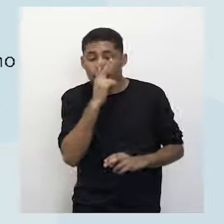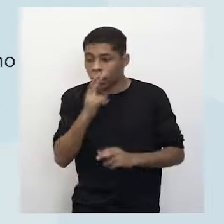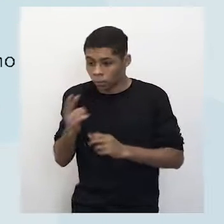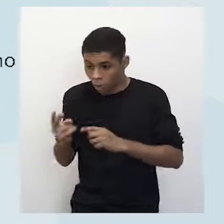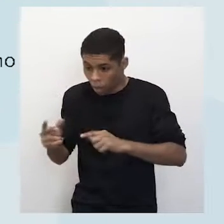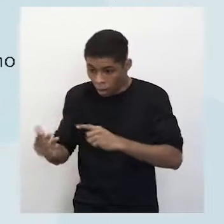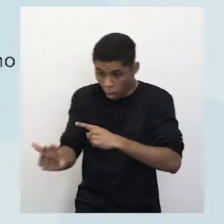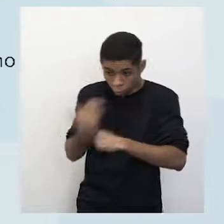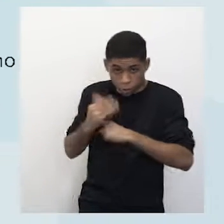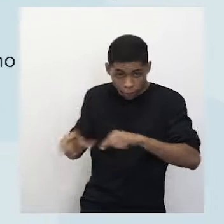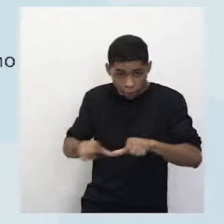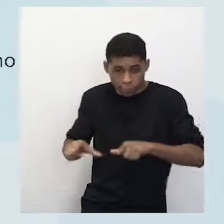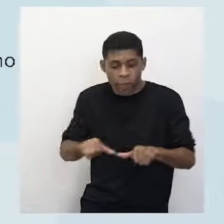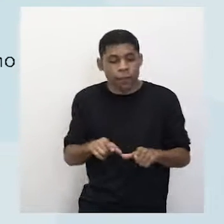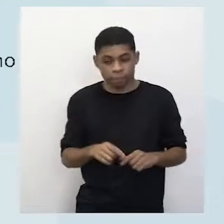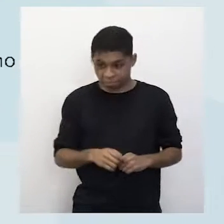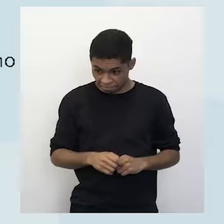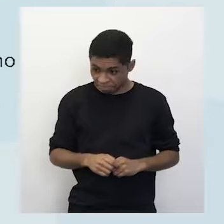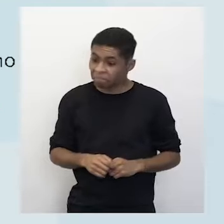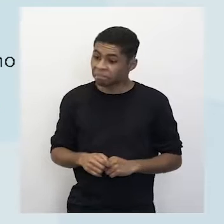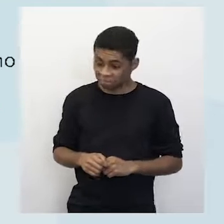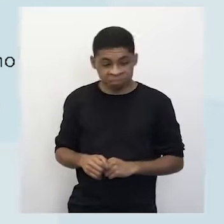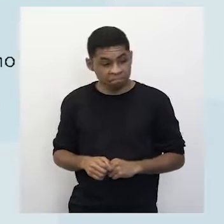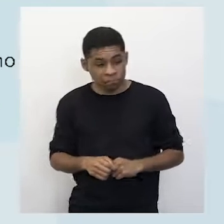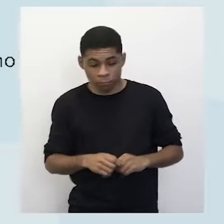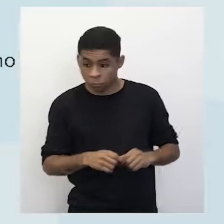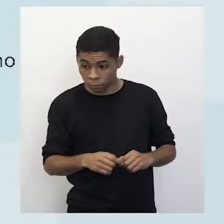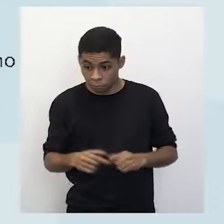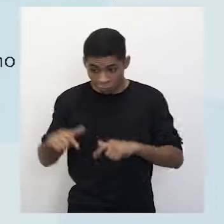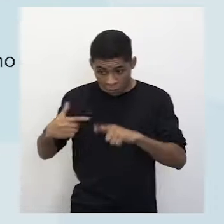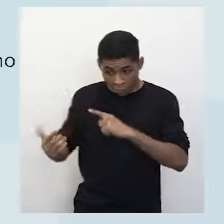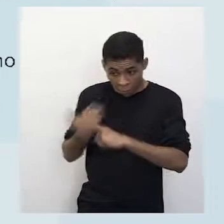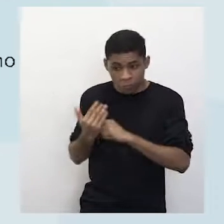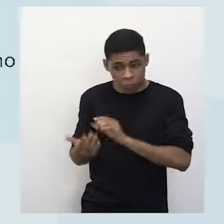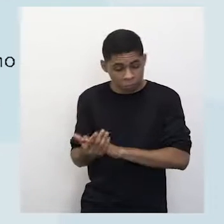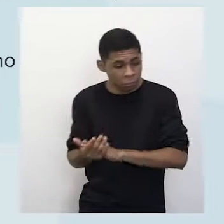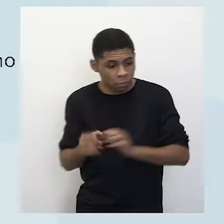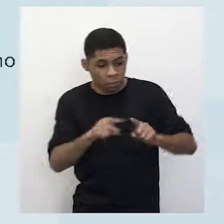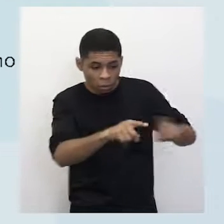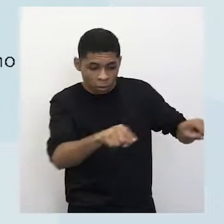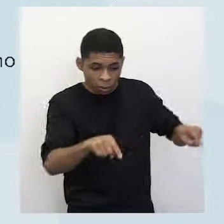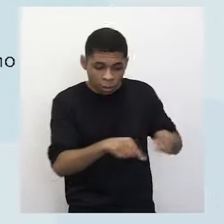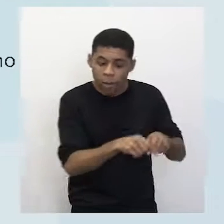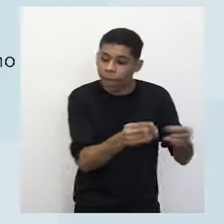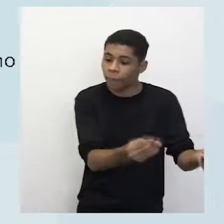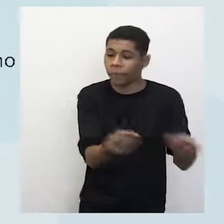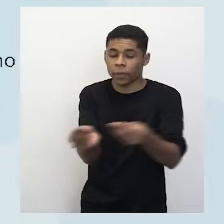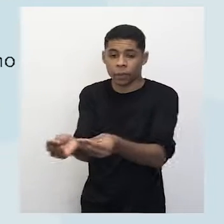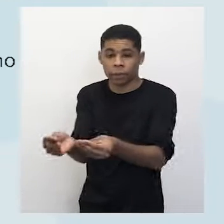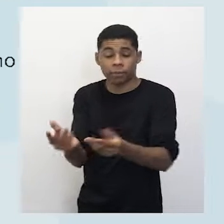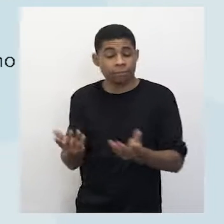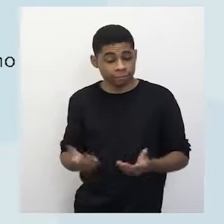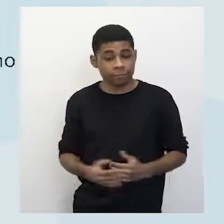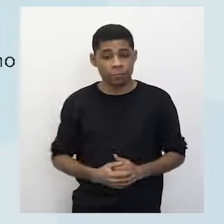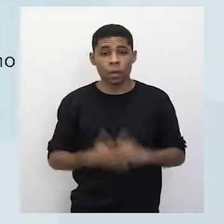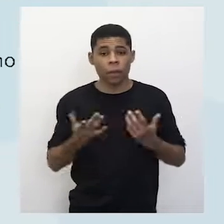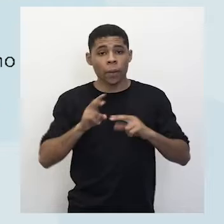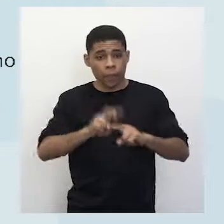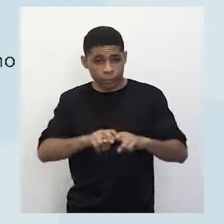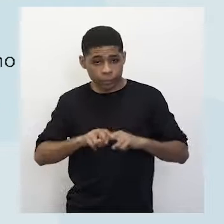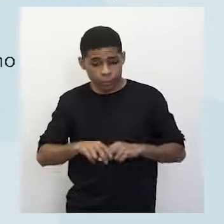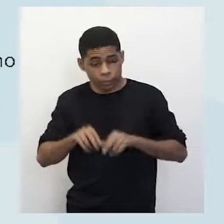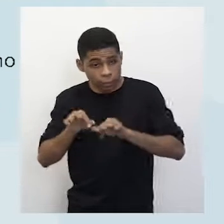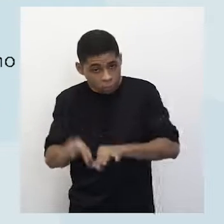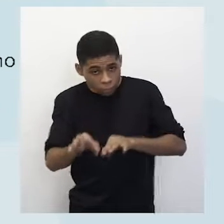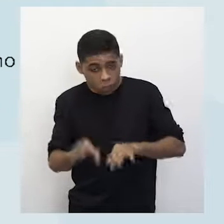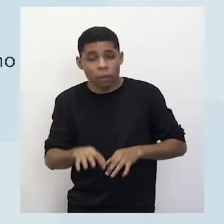ele doa parte dessas terras em troca desse benefício que ele vai receber. Então, é por isso que a gente caracteriza o feudo como